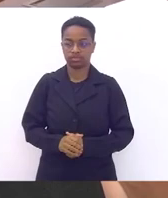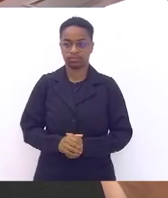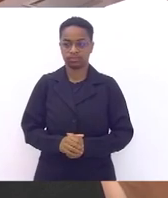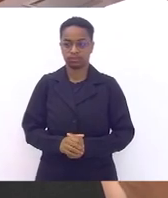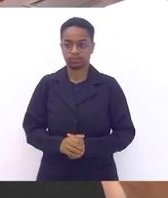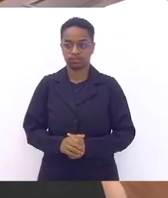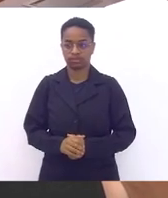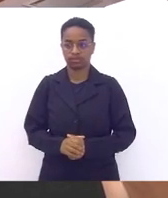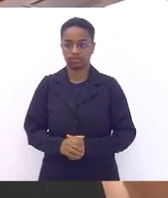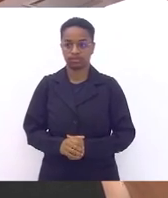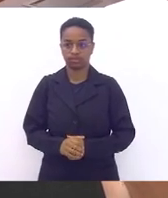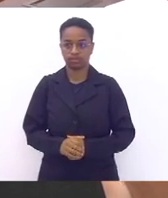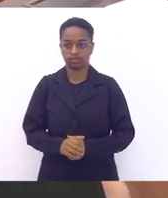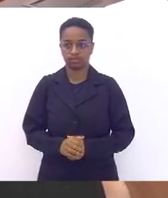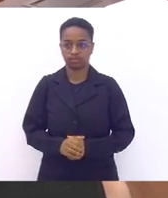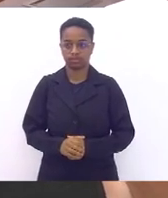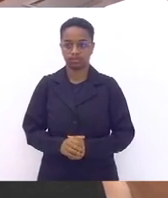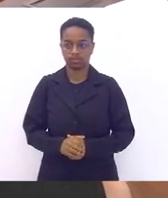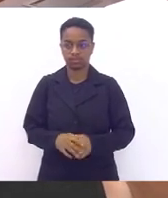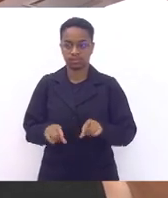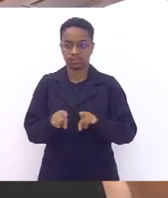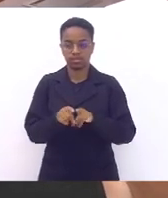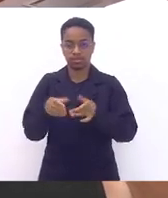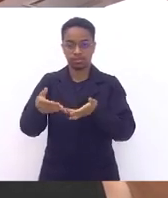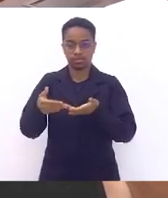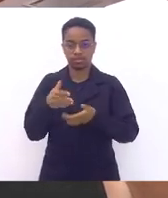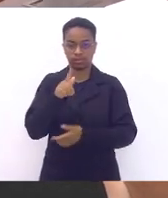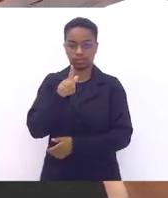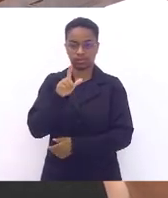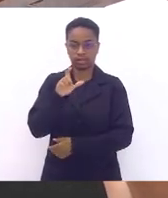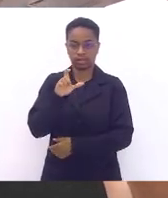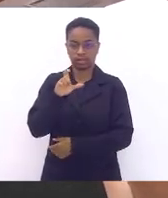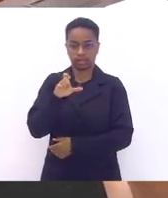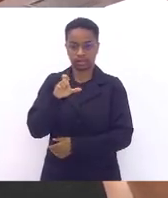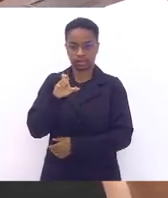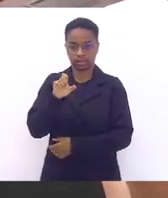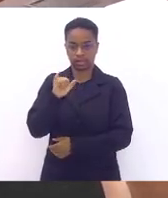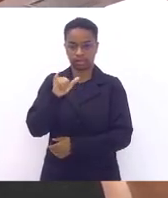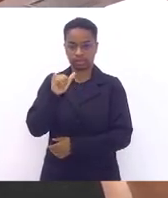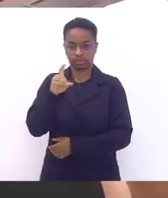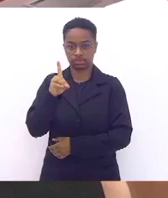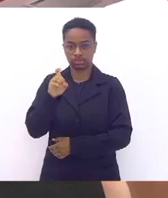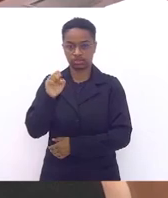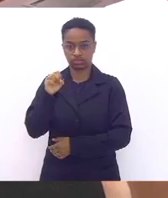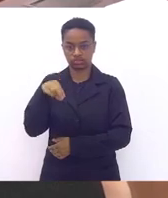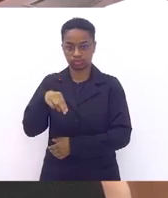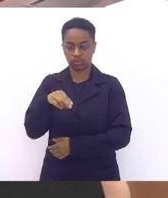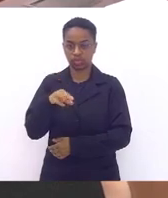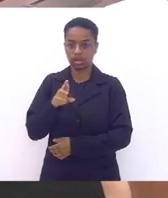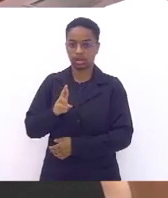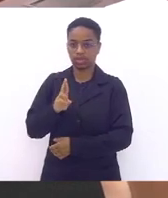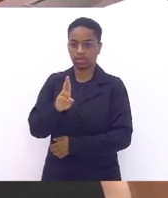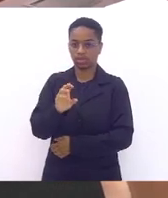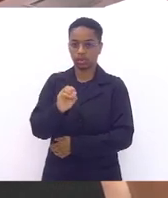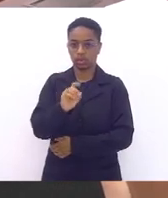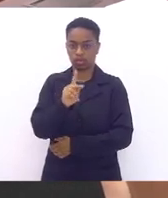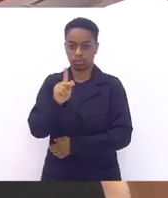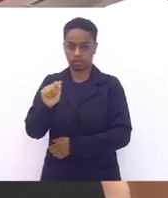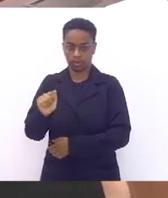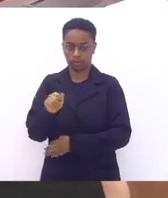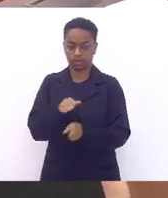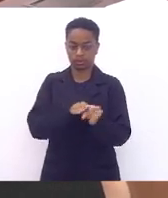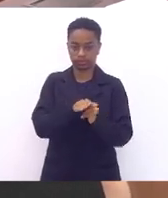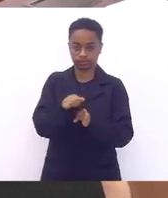E convidar também Gleidson Alves, nesse ato, representando a OPA como consultor